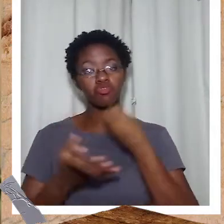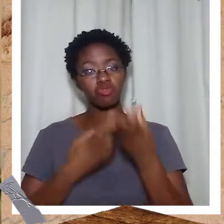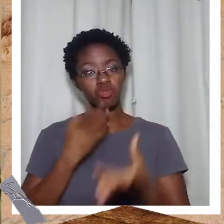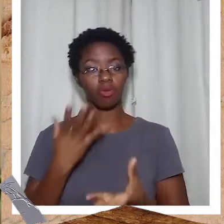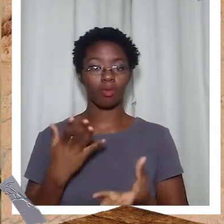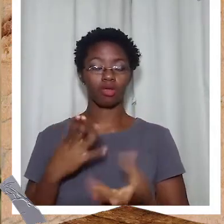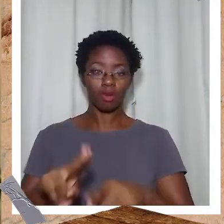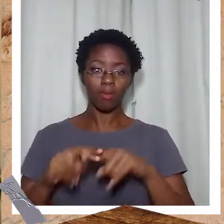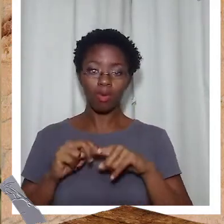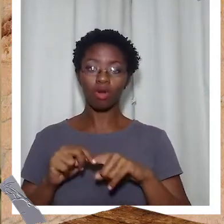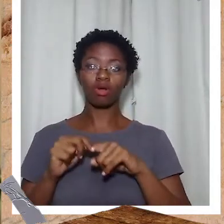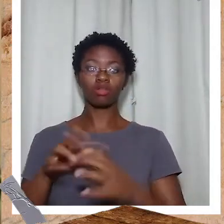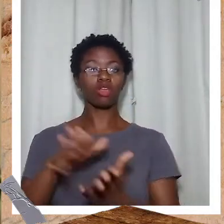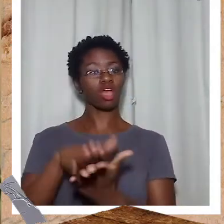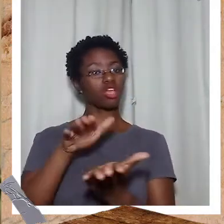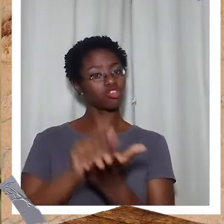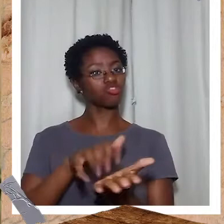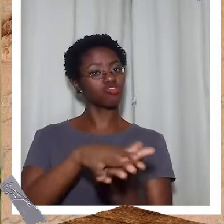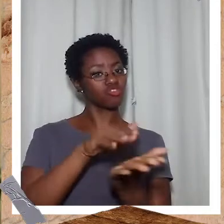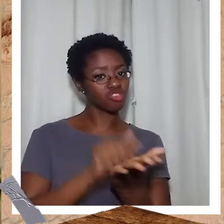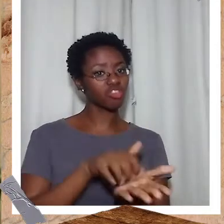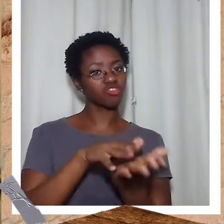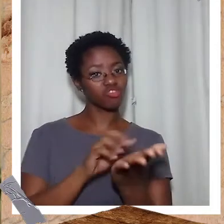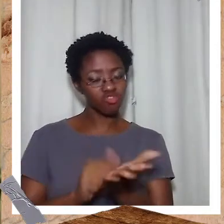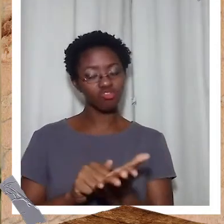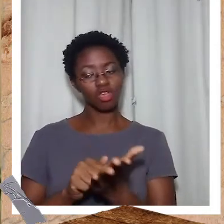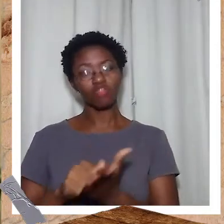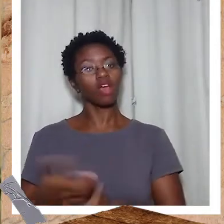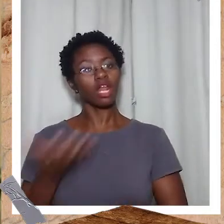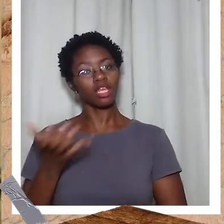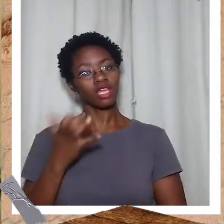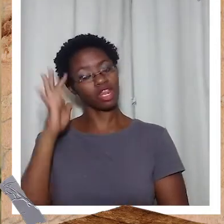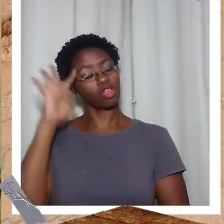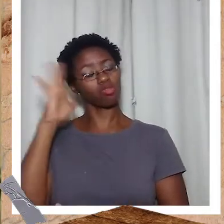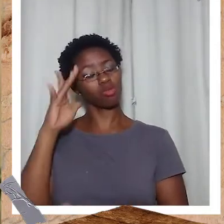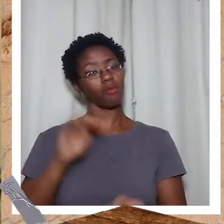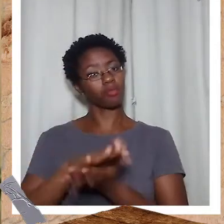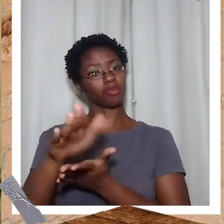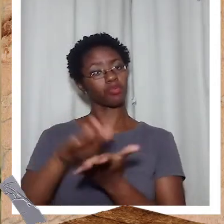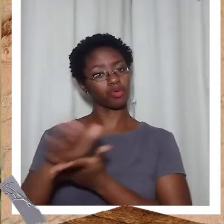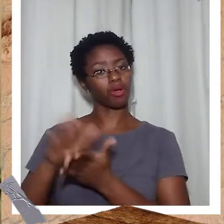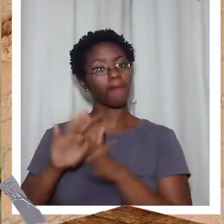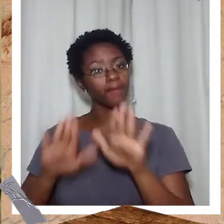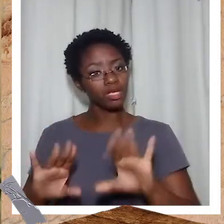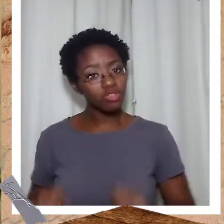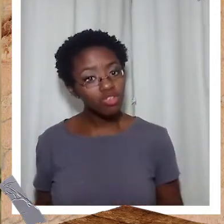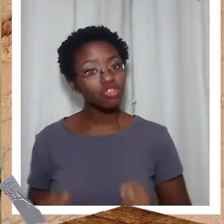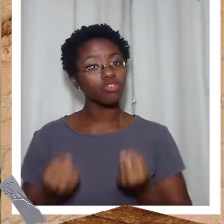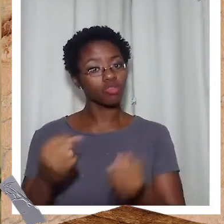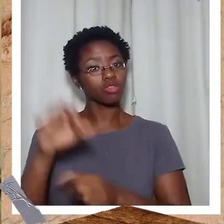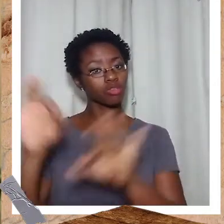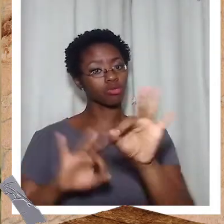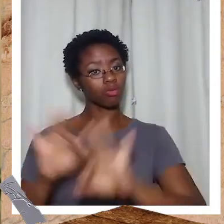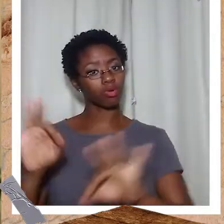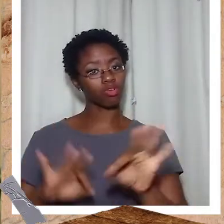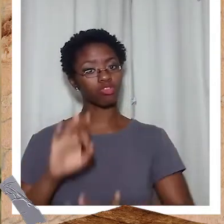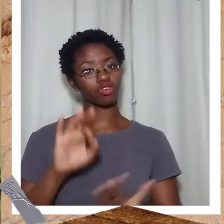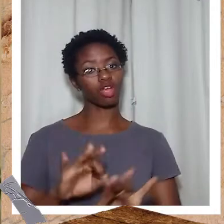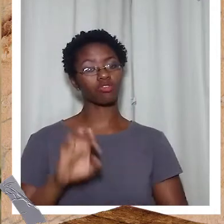registrados, documentados para publicação. Esse esforço para ser publicado, ou seja, esse projeto editorial de